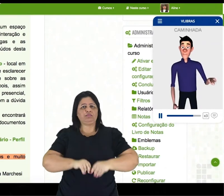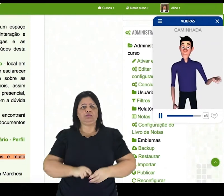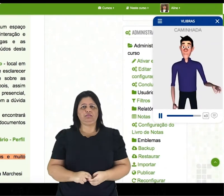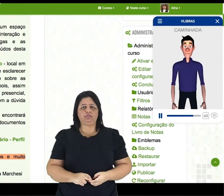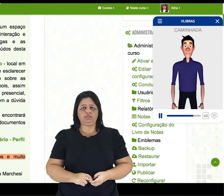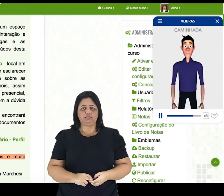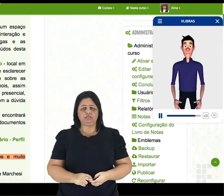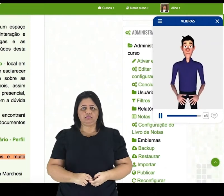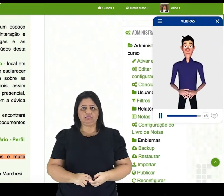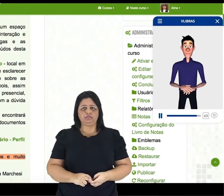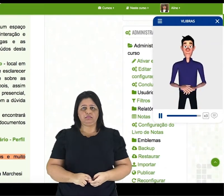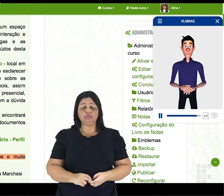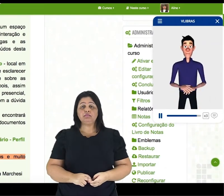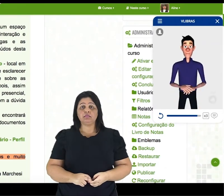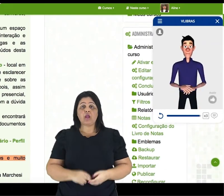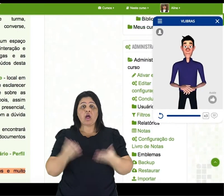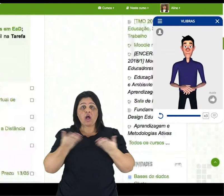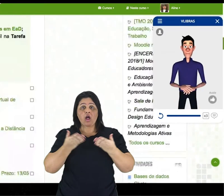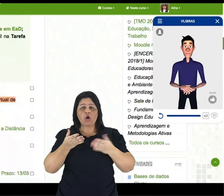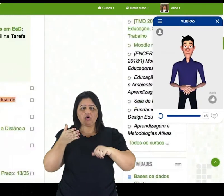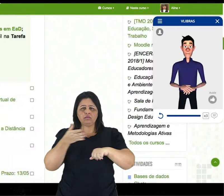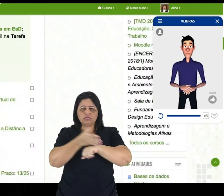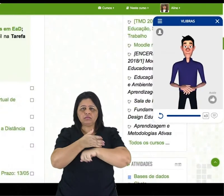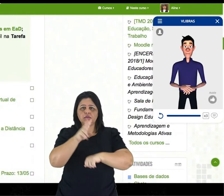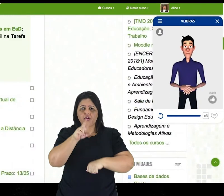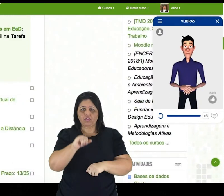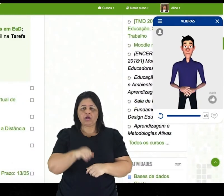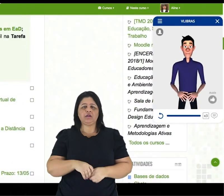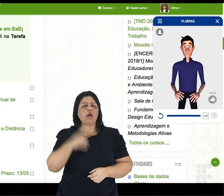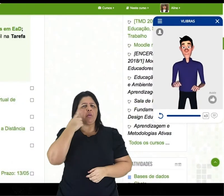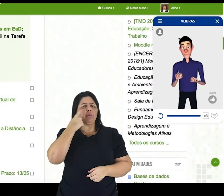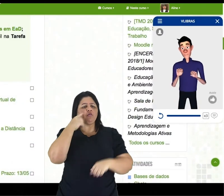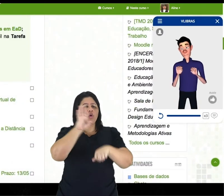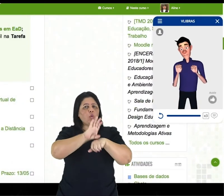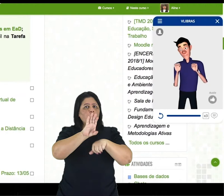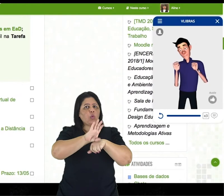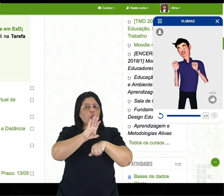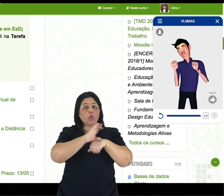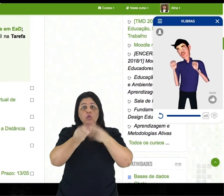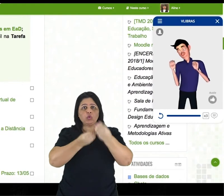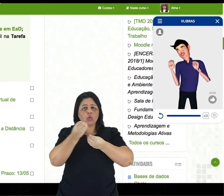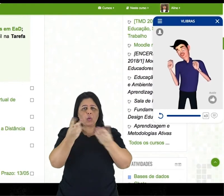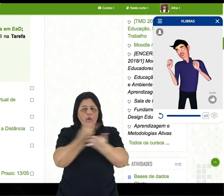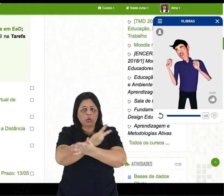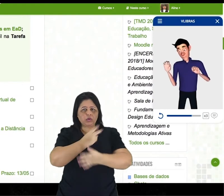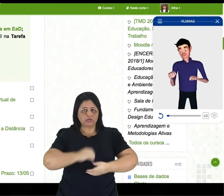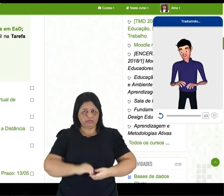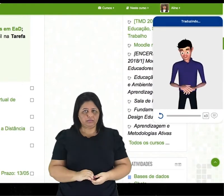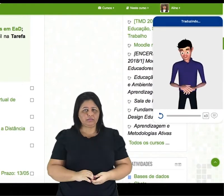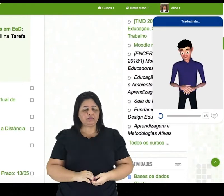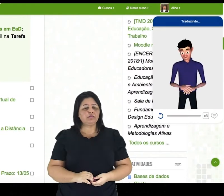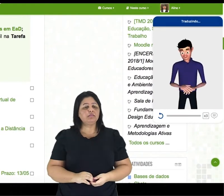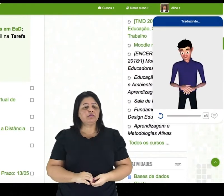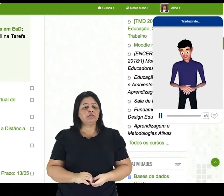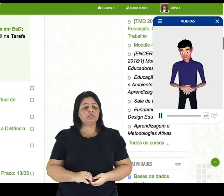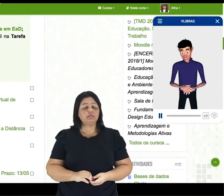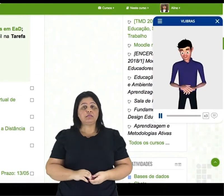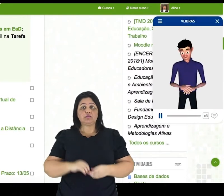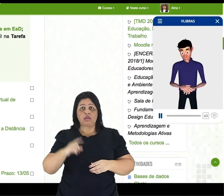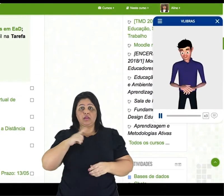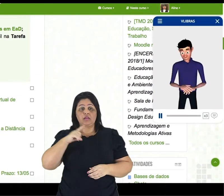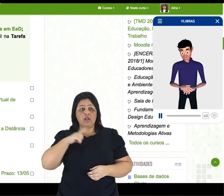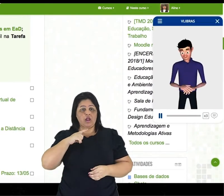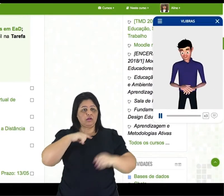as abreviaturas, as abreviações. Agora, nós vamos acessar um recurso para ver como ele se comporta.